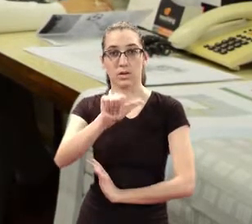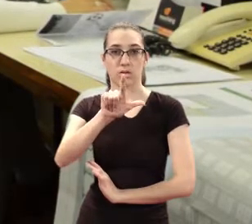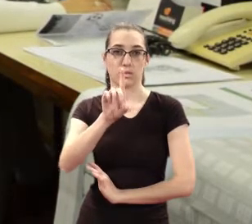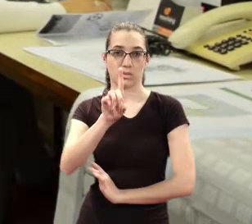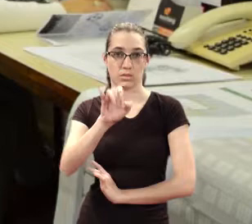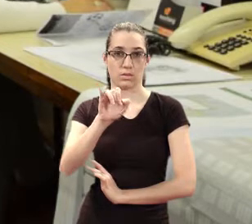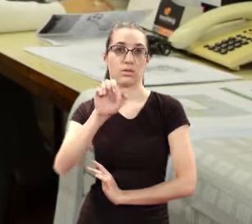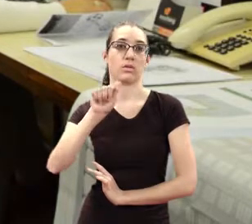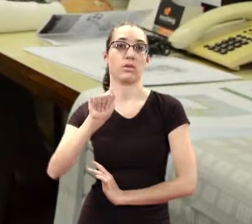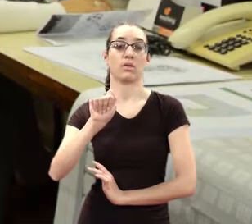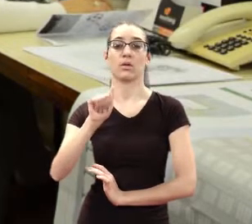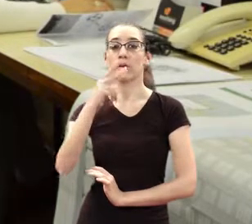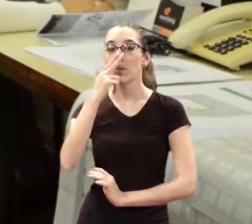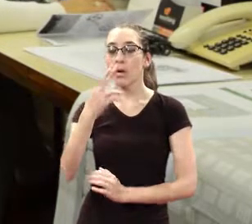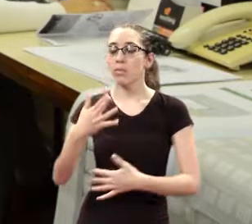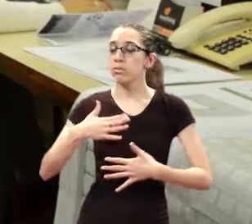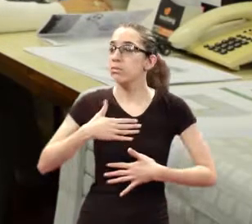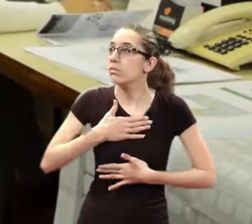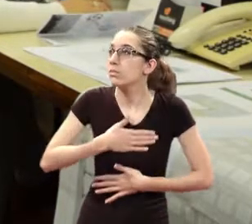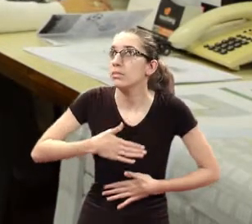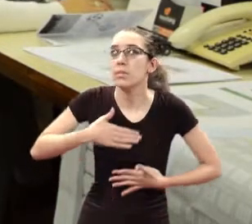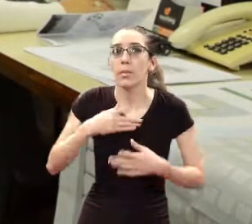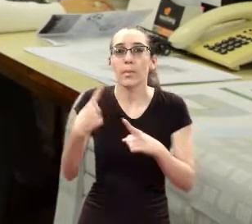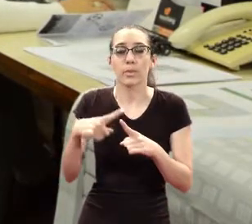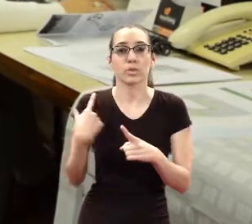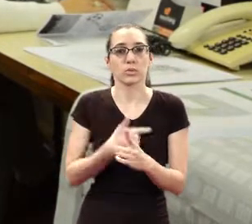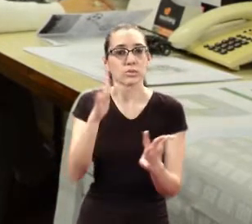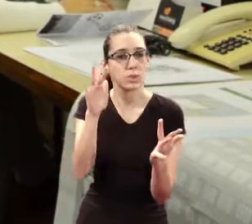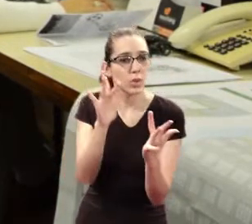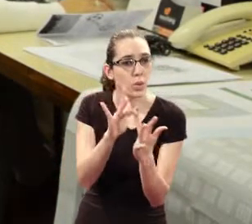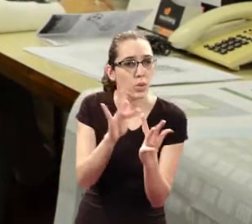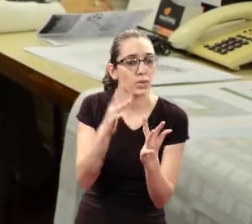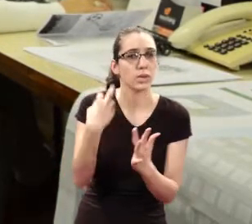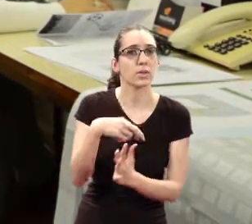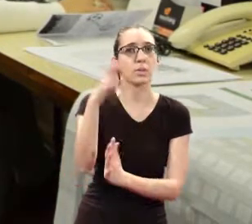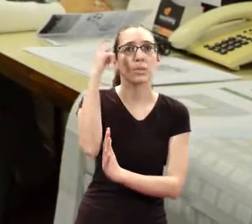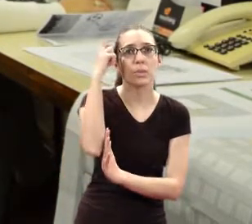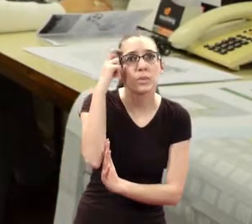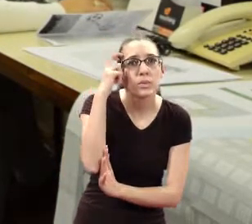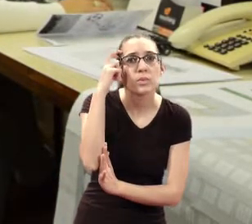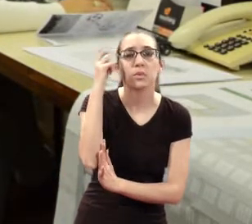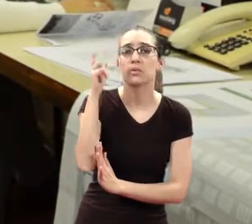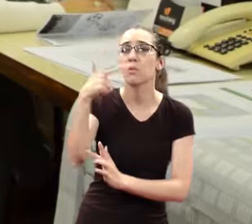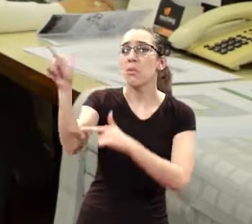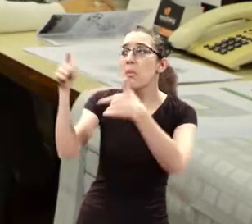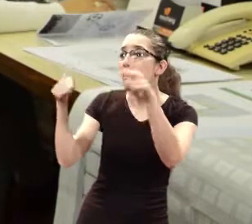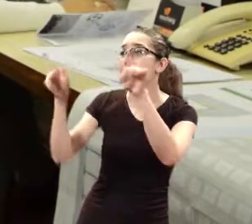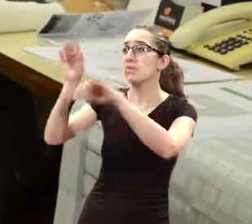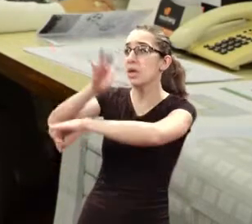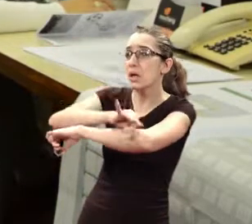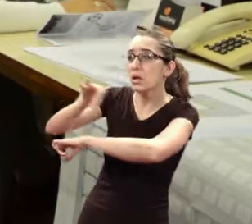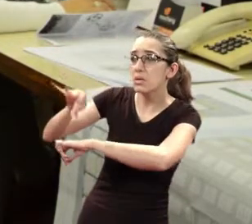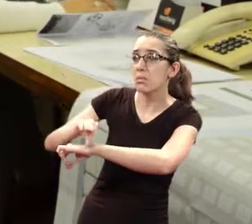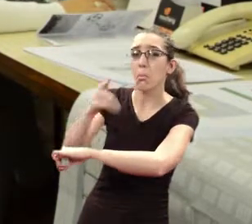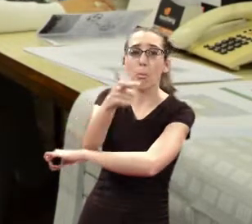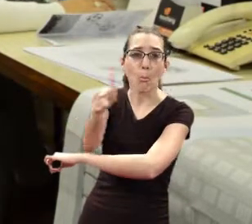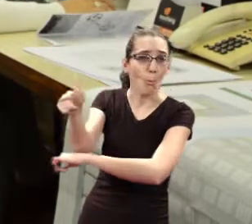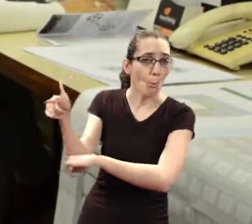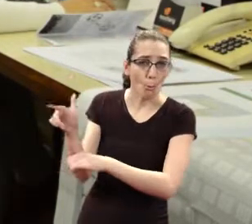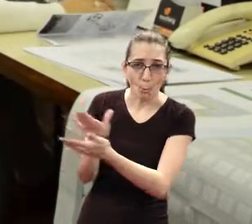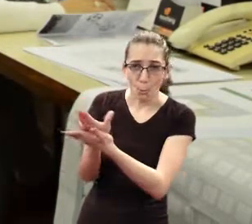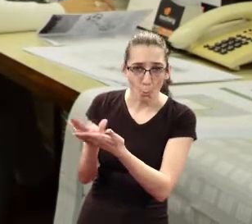muito gratificante em que a gente consegue ter um contato com uma cultura que geralmente os arquitetos e urbanistas não têm